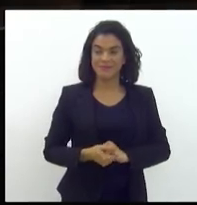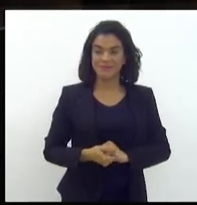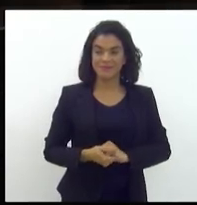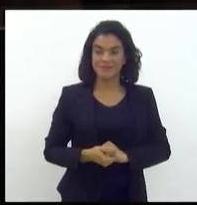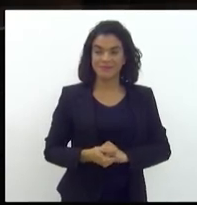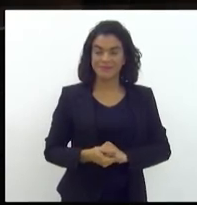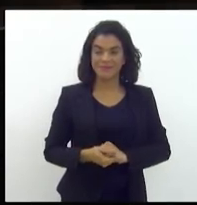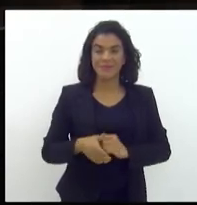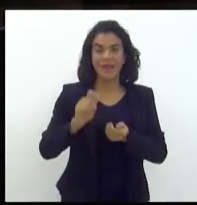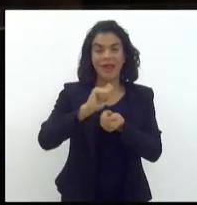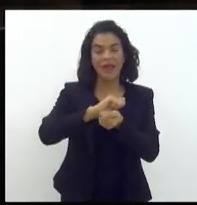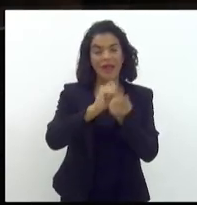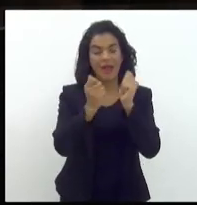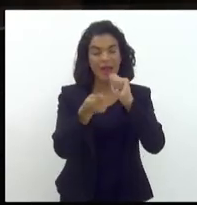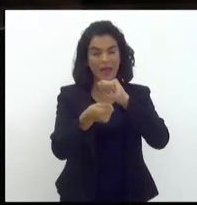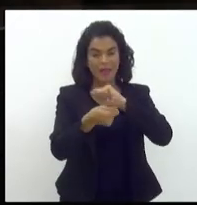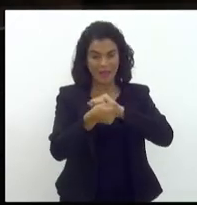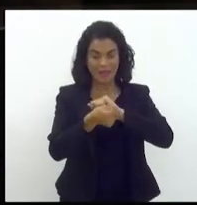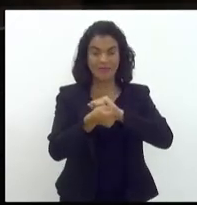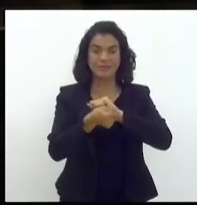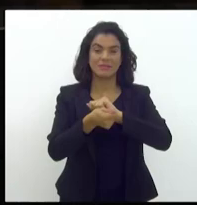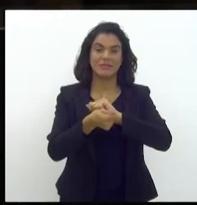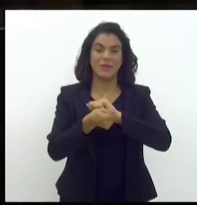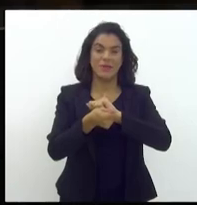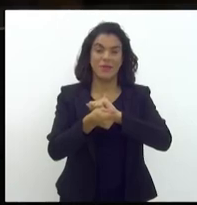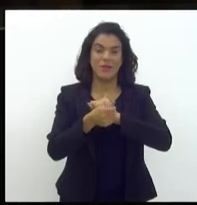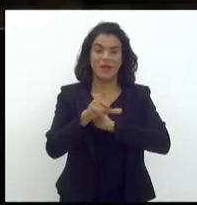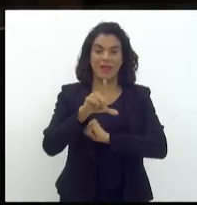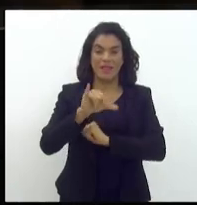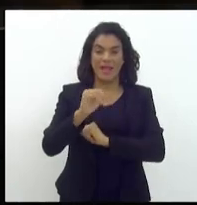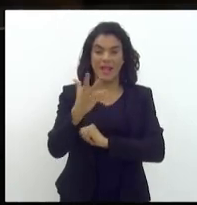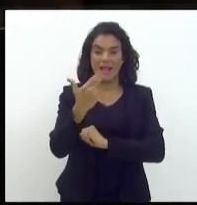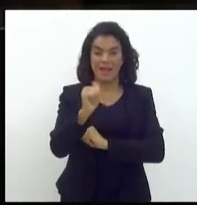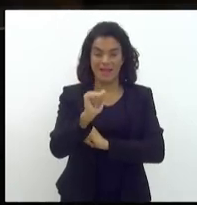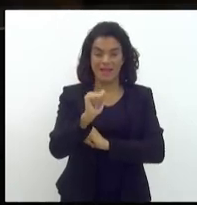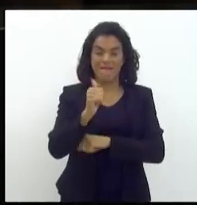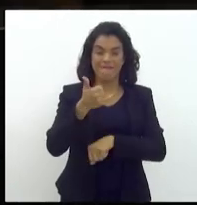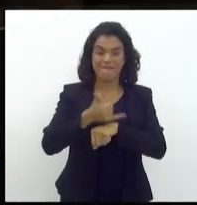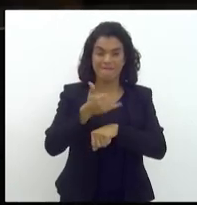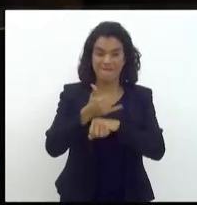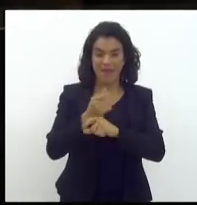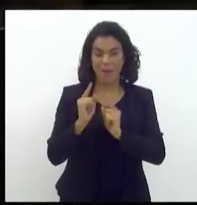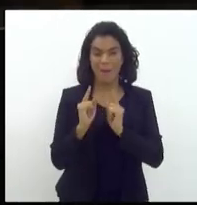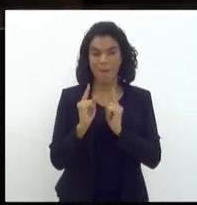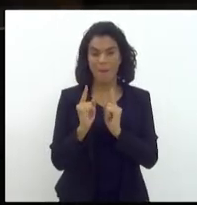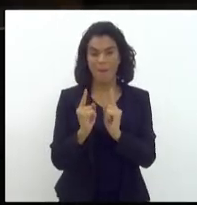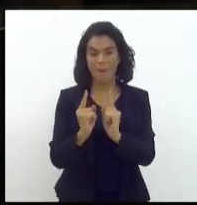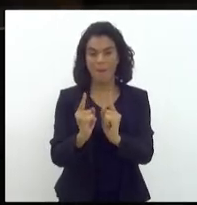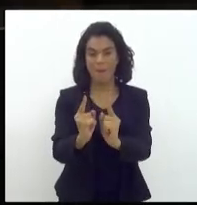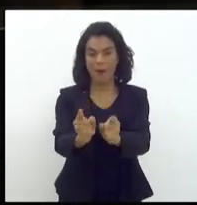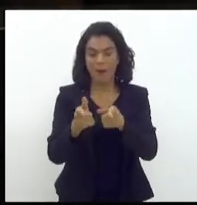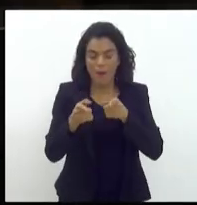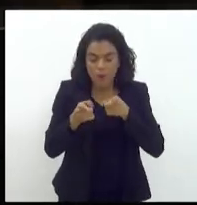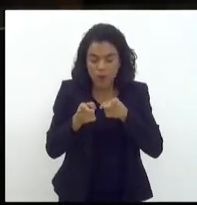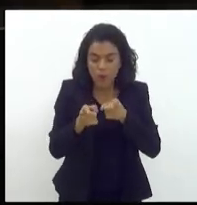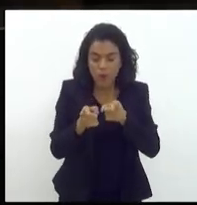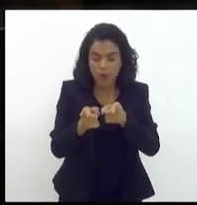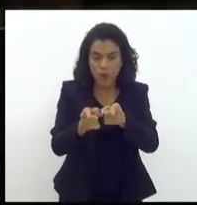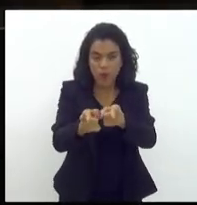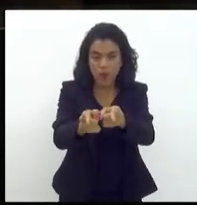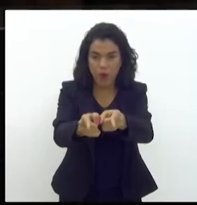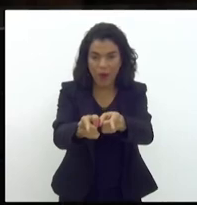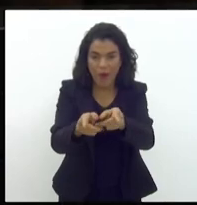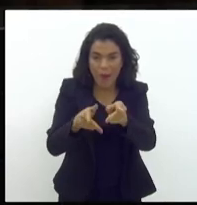é adequação da linha férrea de Barra Mansa que o excelência conhece